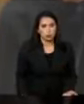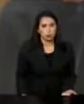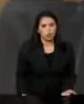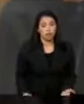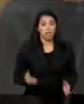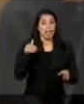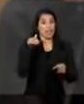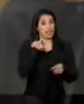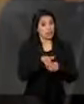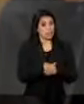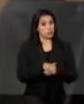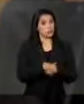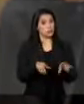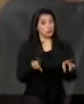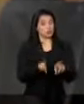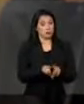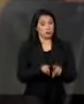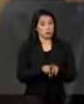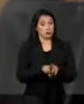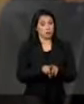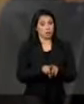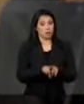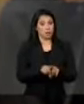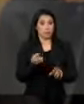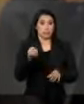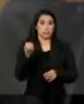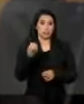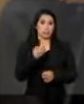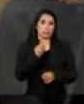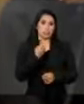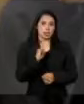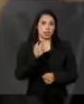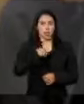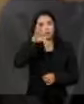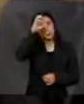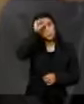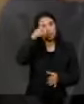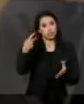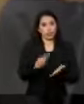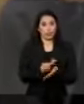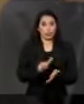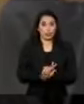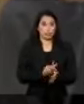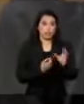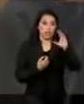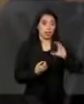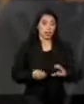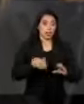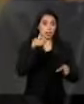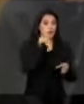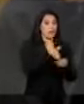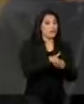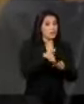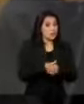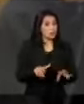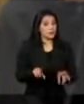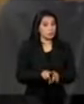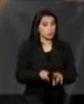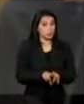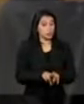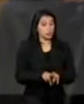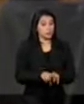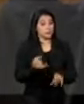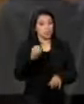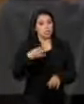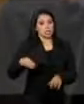eleitor. Se ensinaram errado, foi o que me ensinaram, que cidadão era eleitor. E alguém que tem a a sua